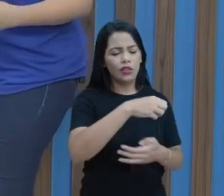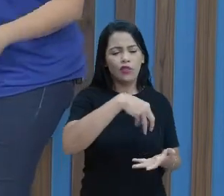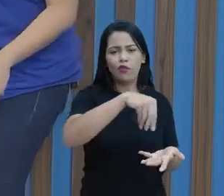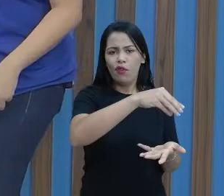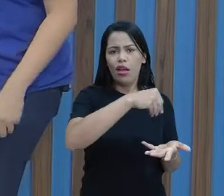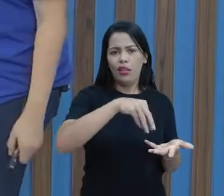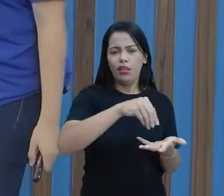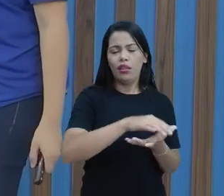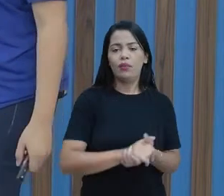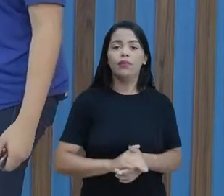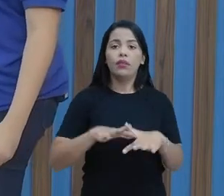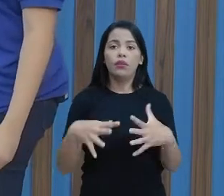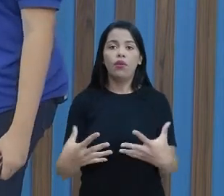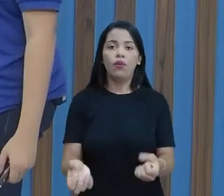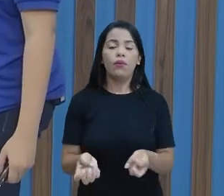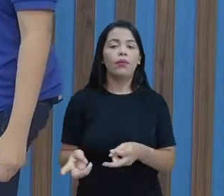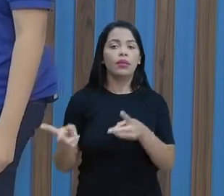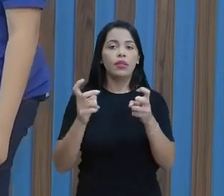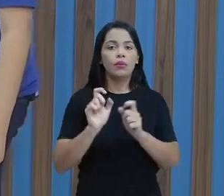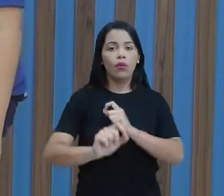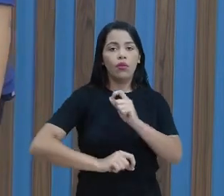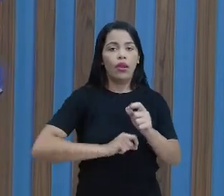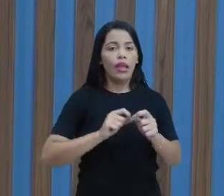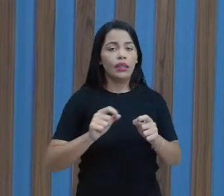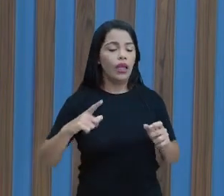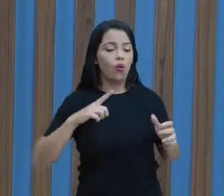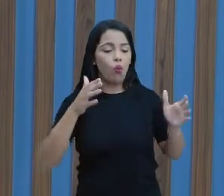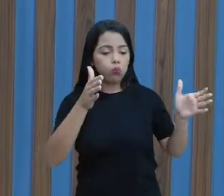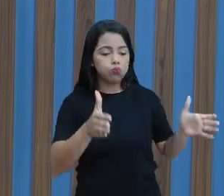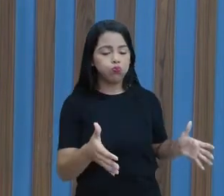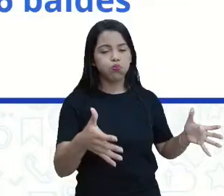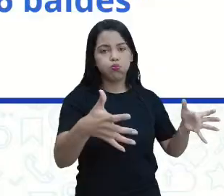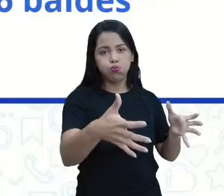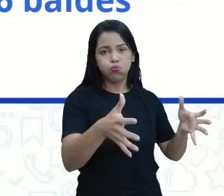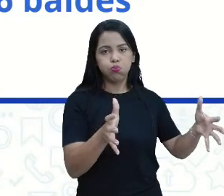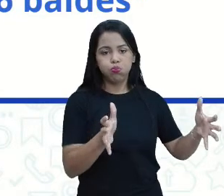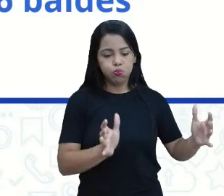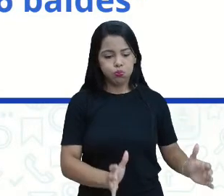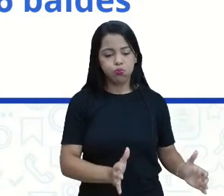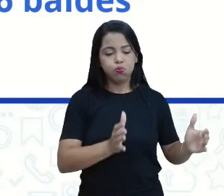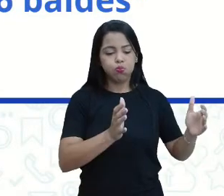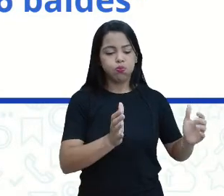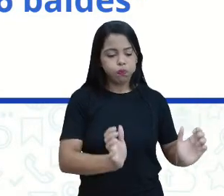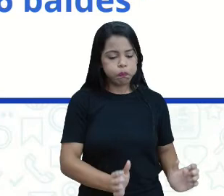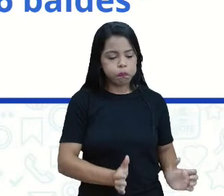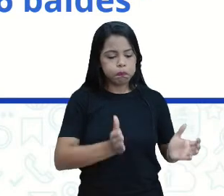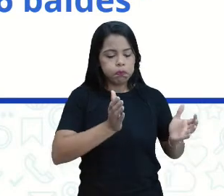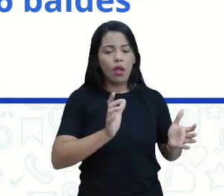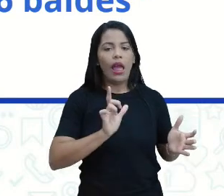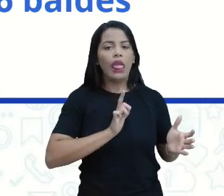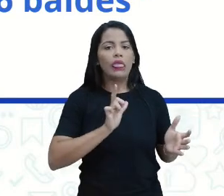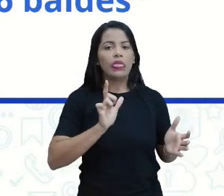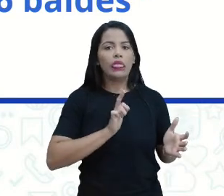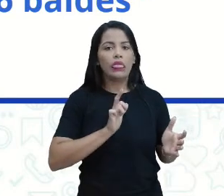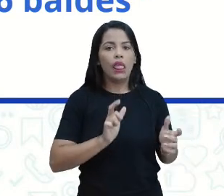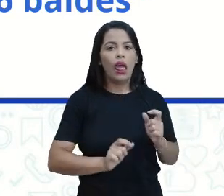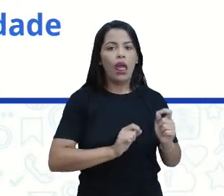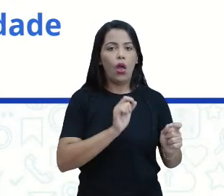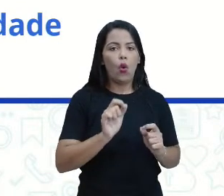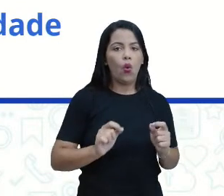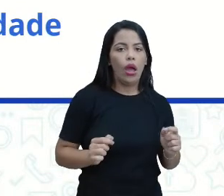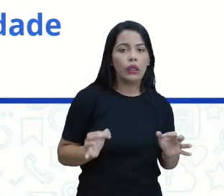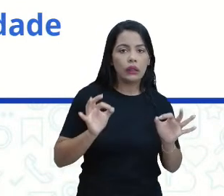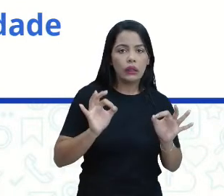outra relação. Ó, um reservatório está inicialmente com uma quantidade de água equivalente a 16 baldes.